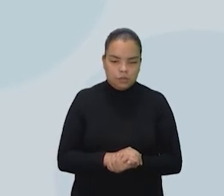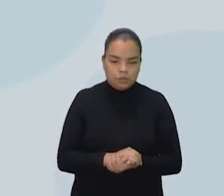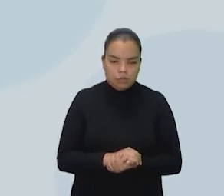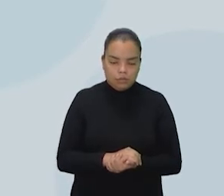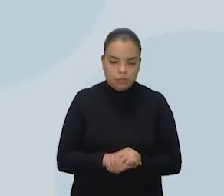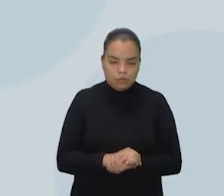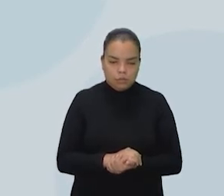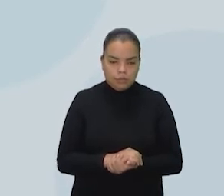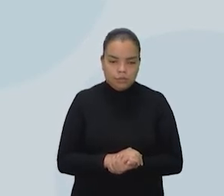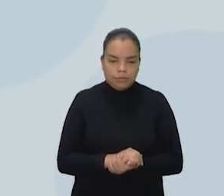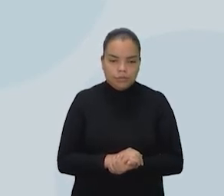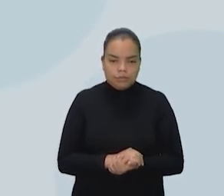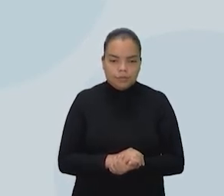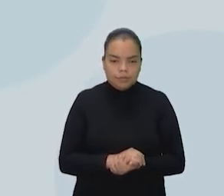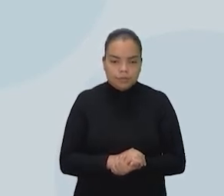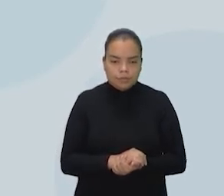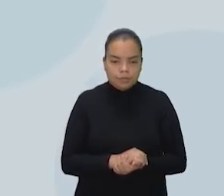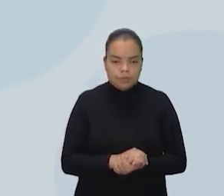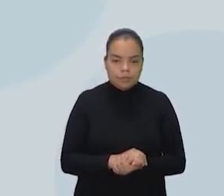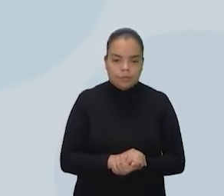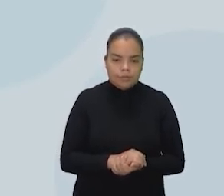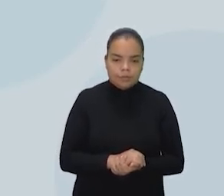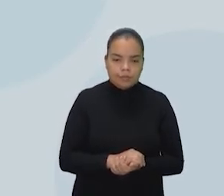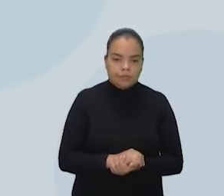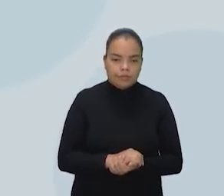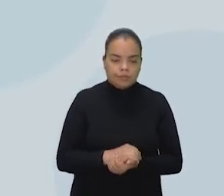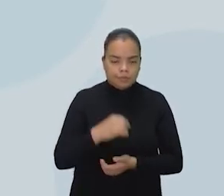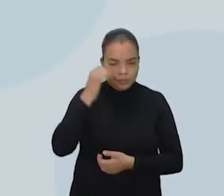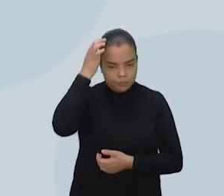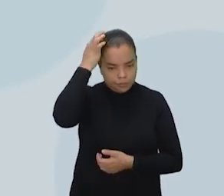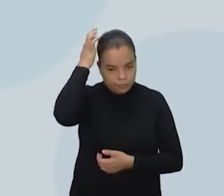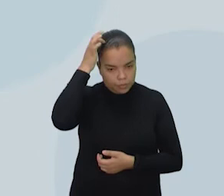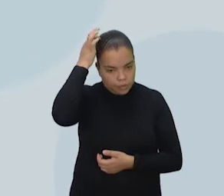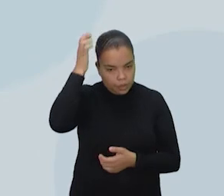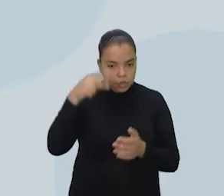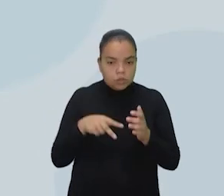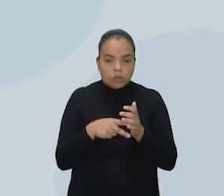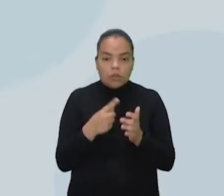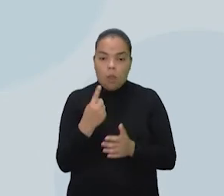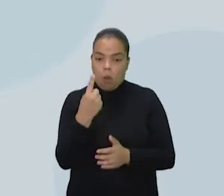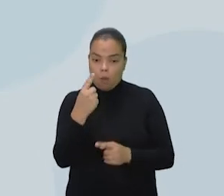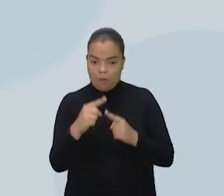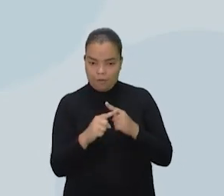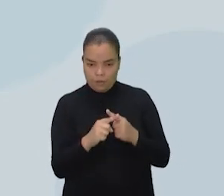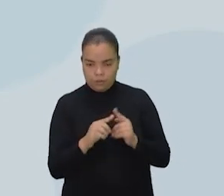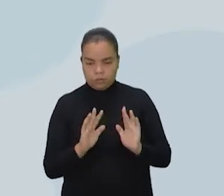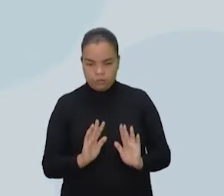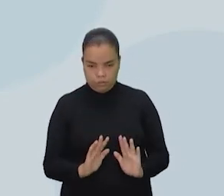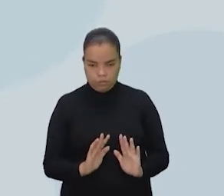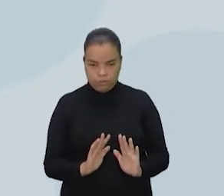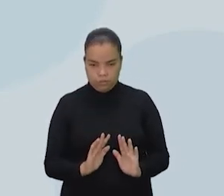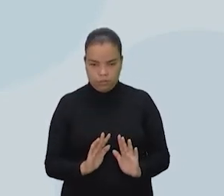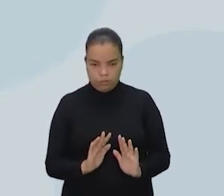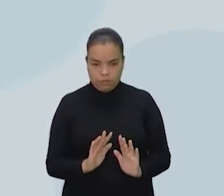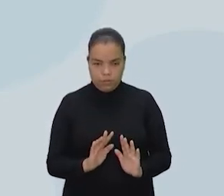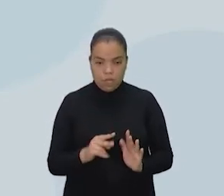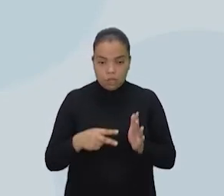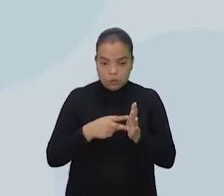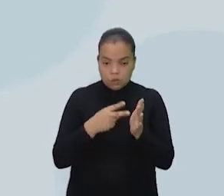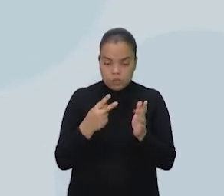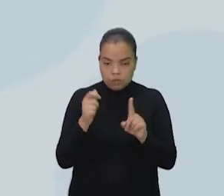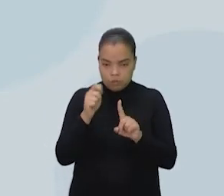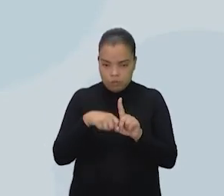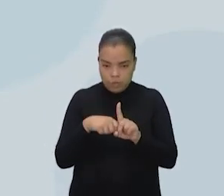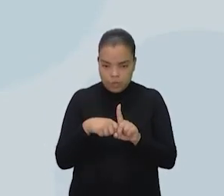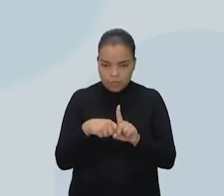se lá no primeiro mês você multiplicou o fator uma vez, no segundo mês você multiplica o fator de aumento 2 vezes ele